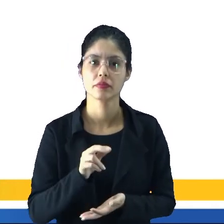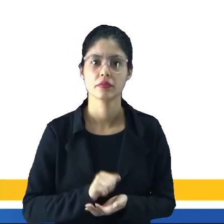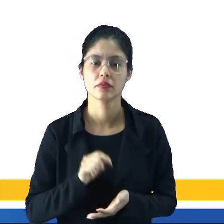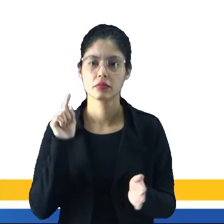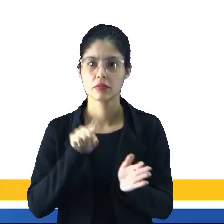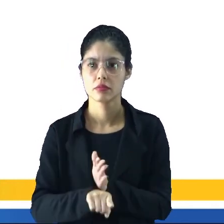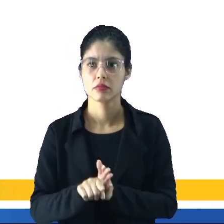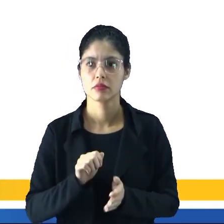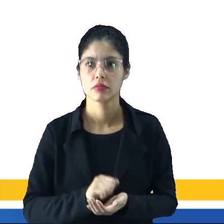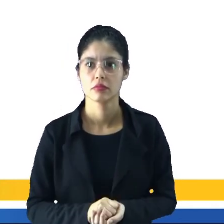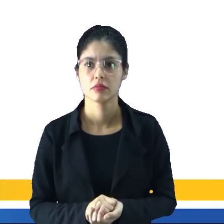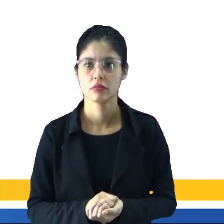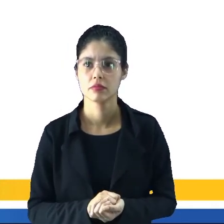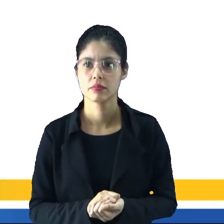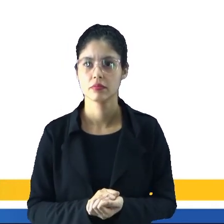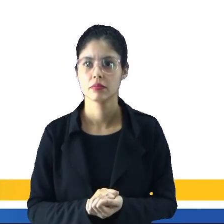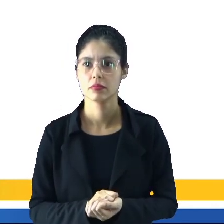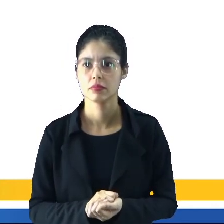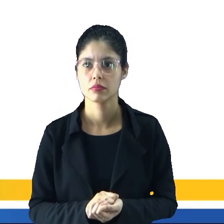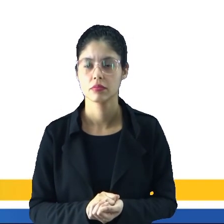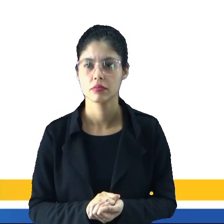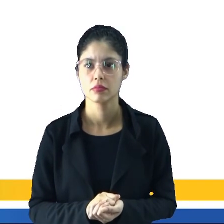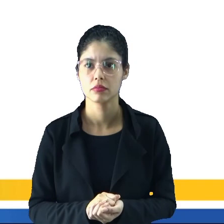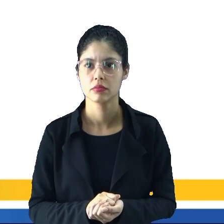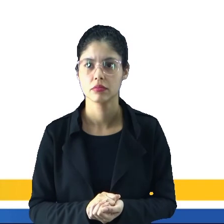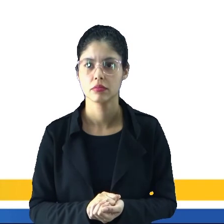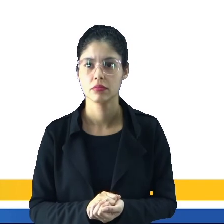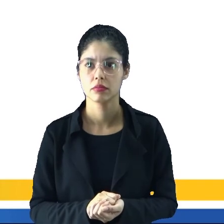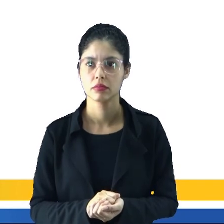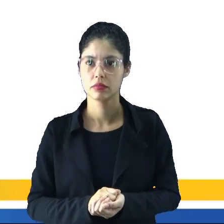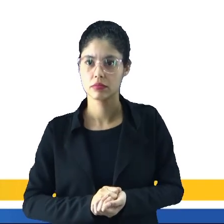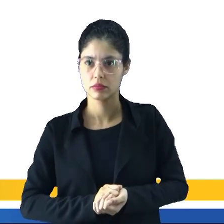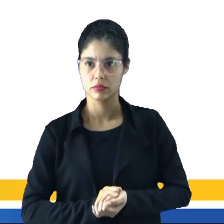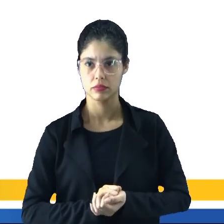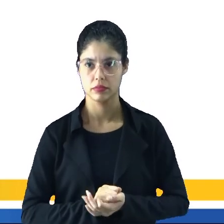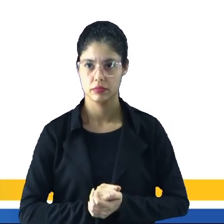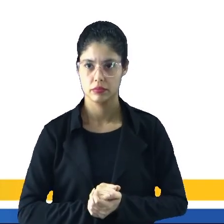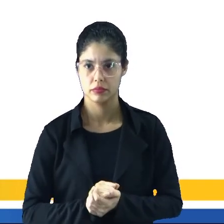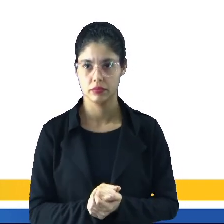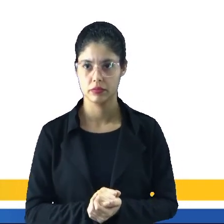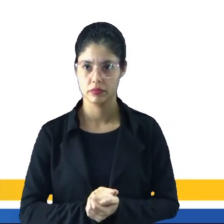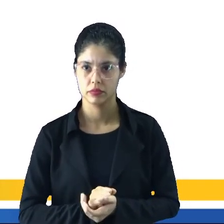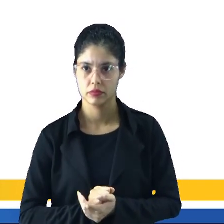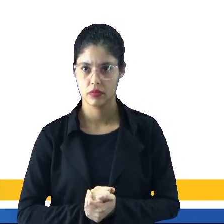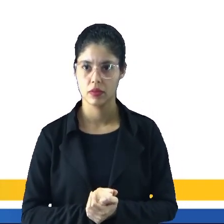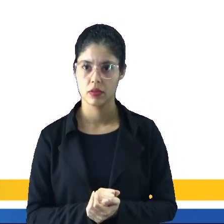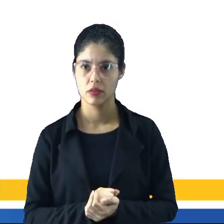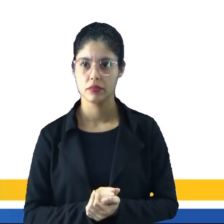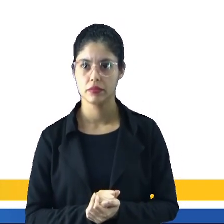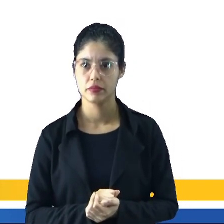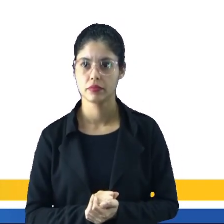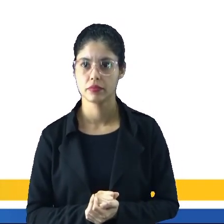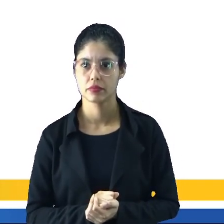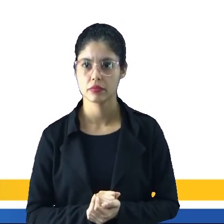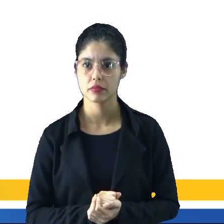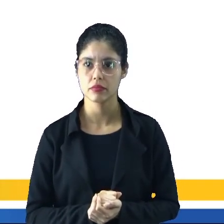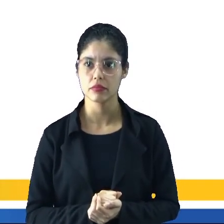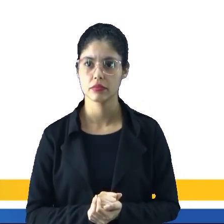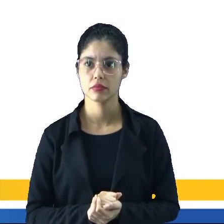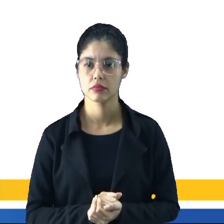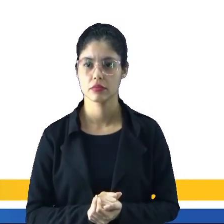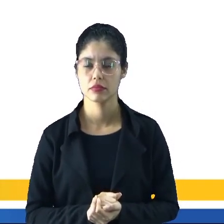resolver a questão. Então, vamos lá. Vamos tentar entender aí o que ele falou.